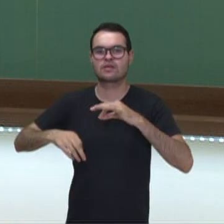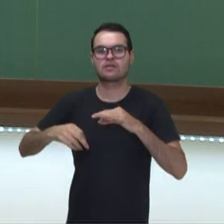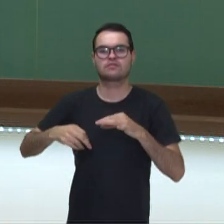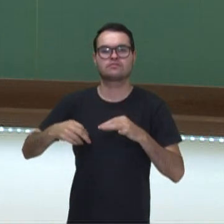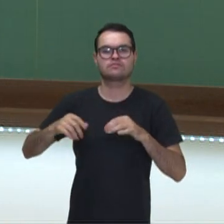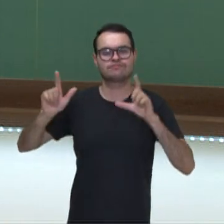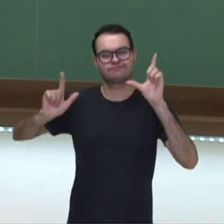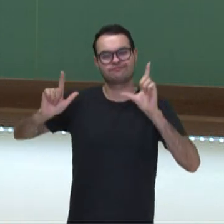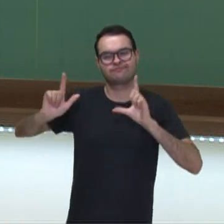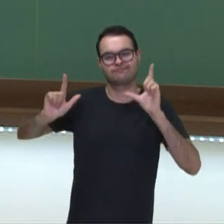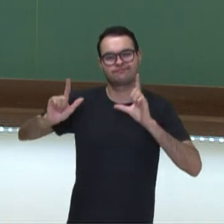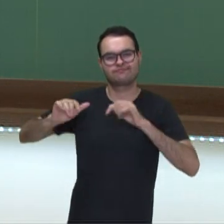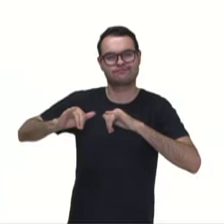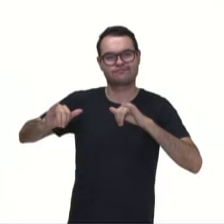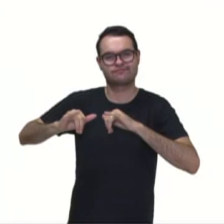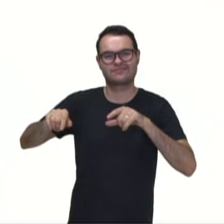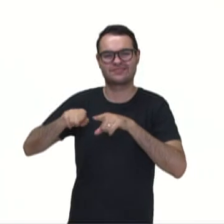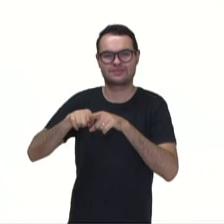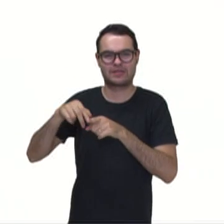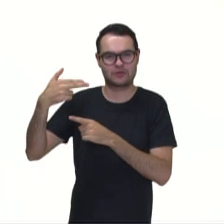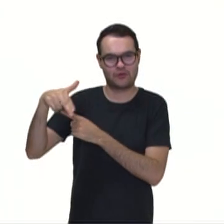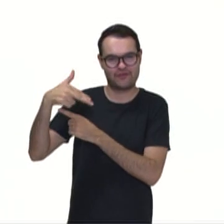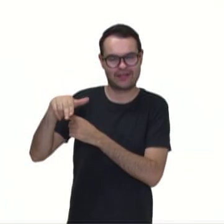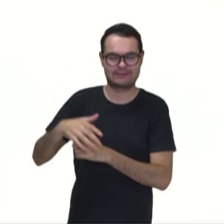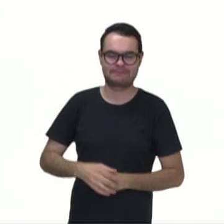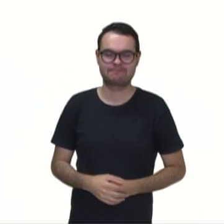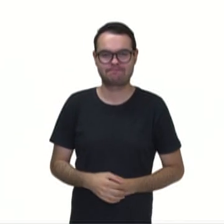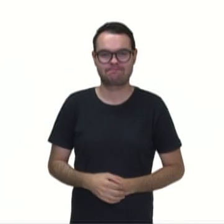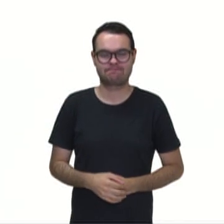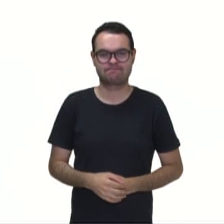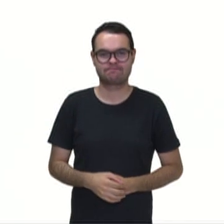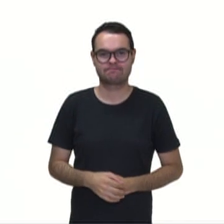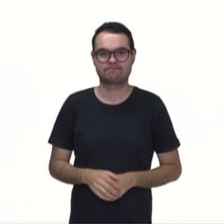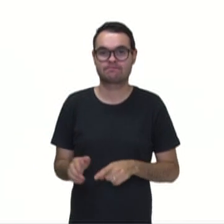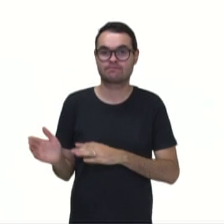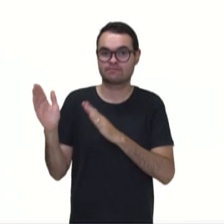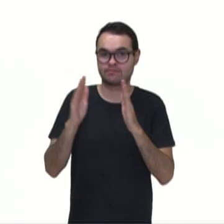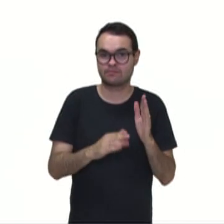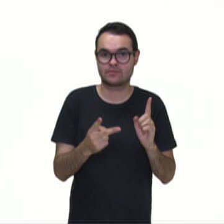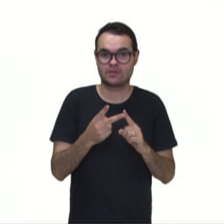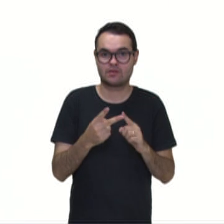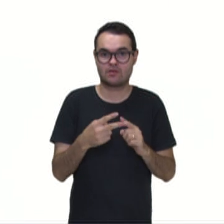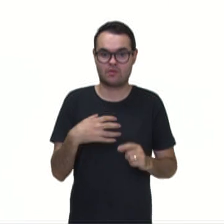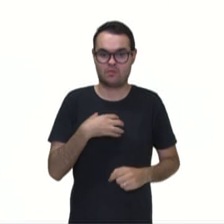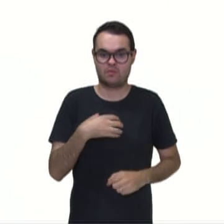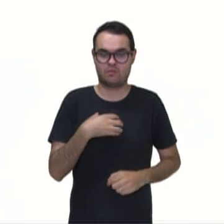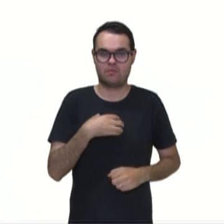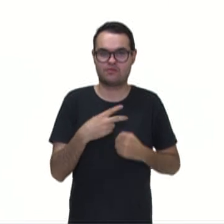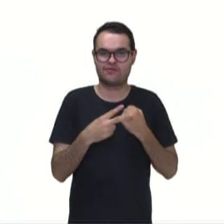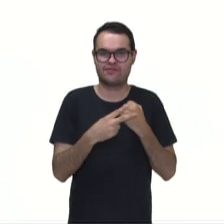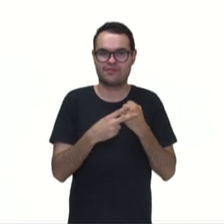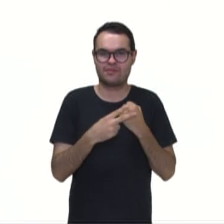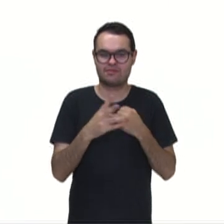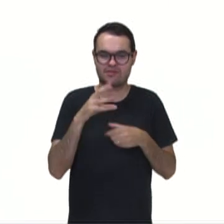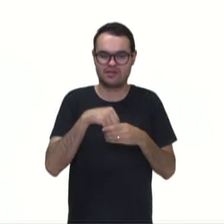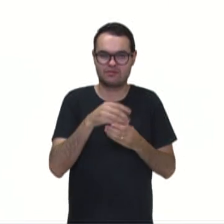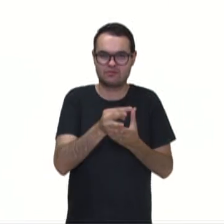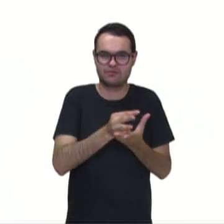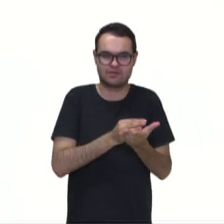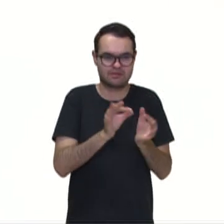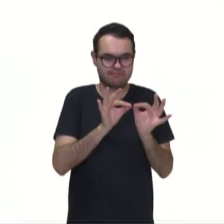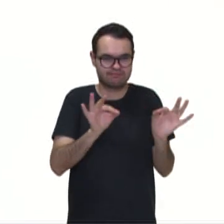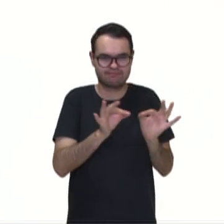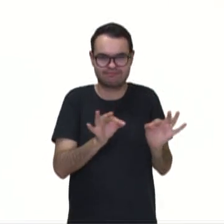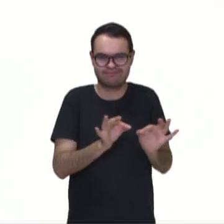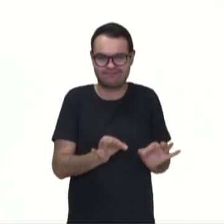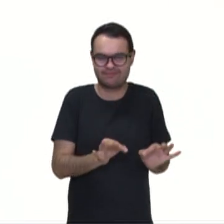gente depois vai tentar entender a importância dos modos e modos verbais nas construções de um texto. E,